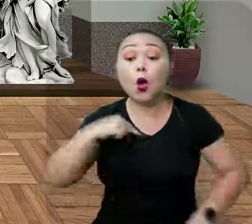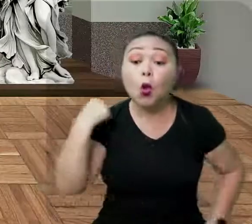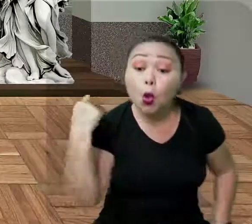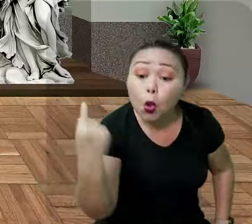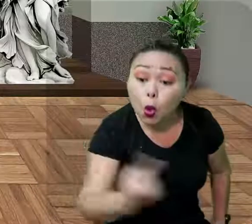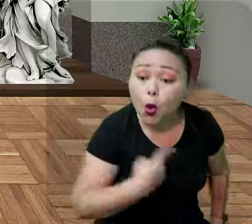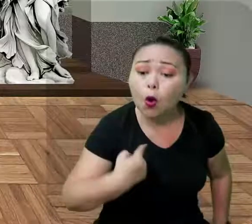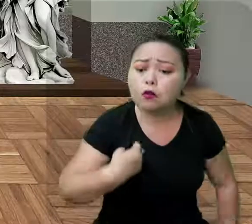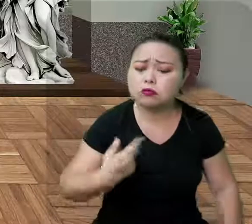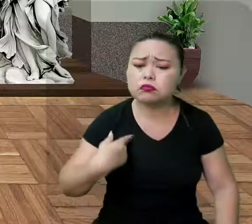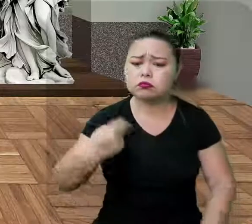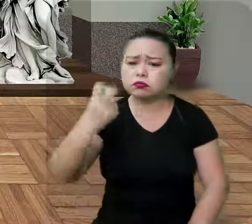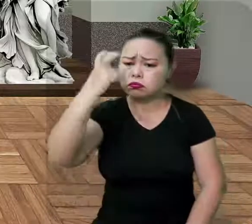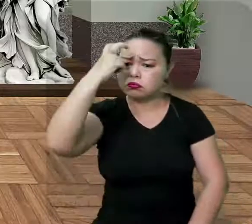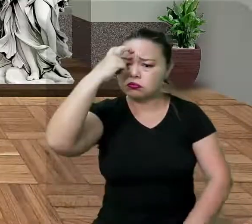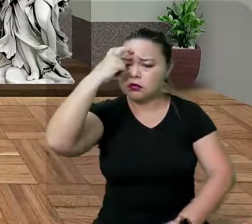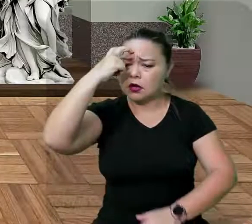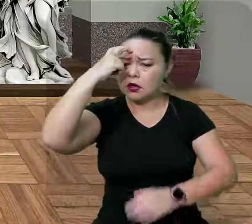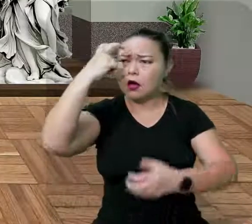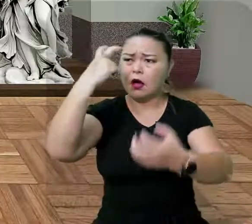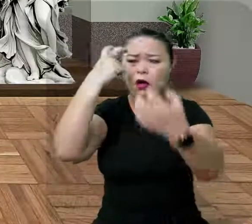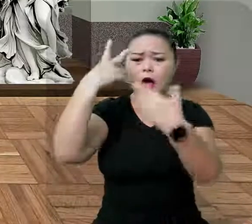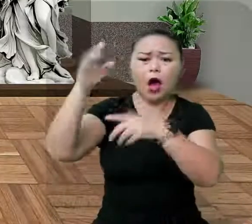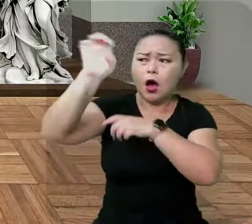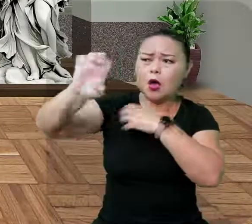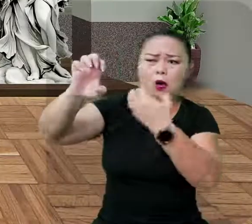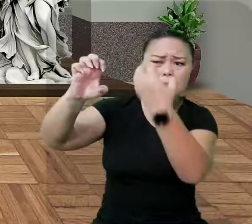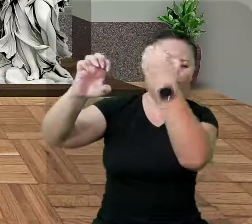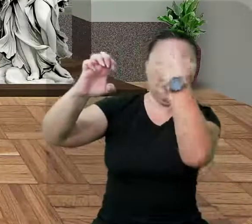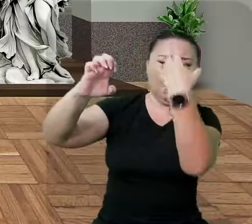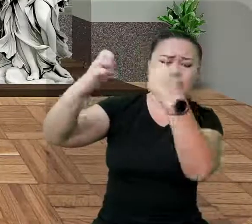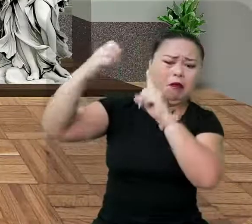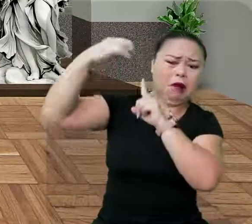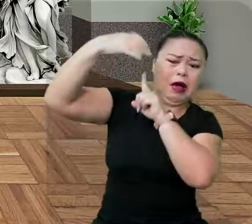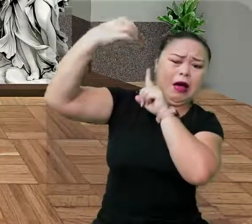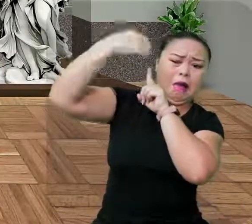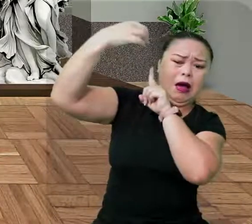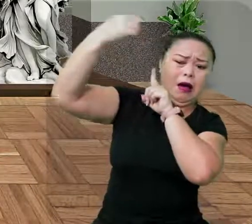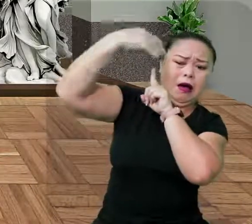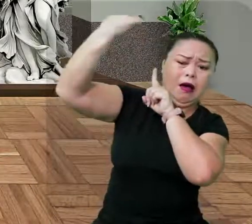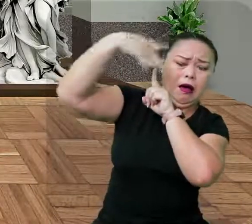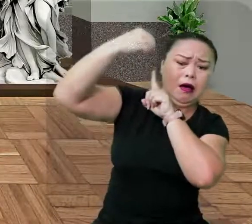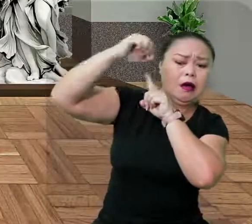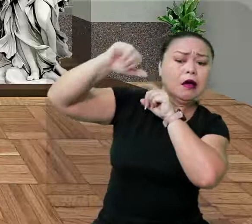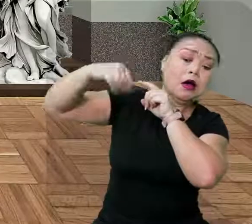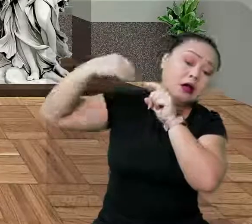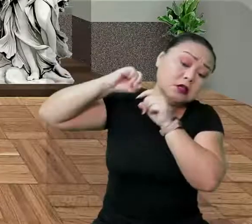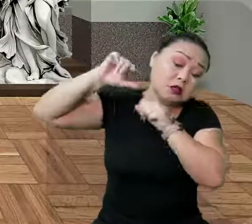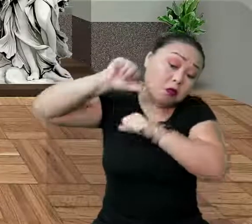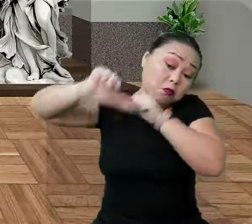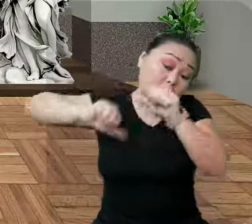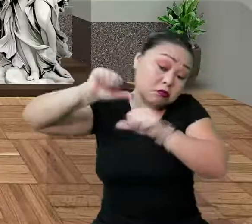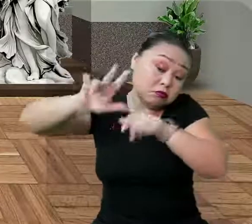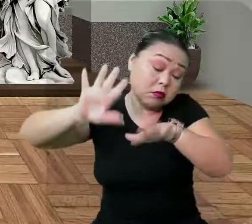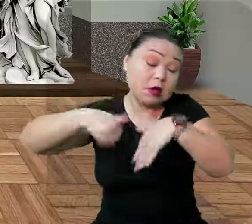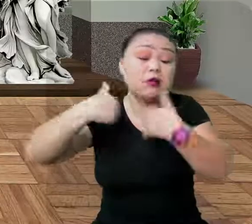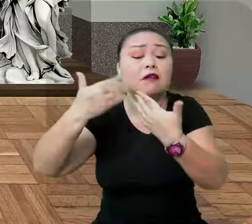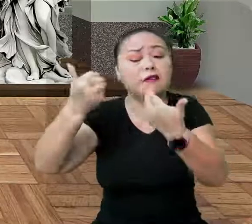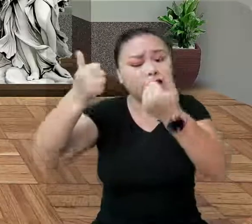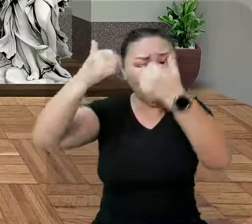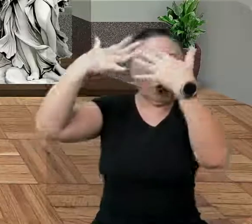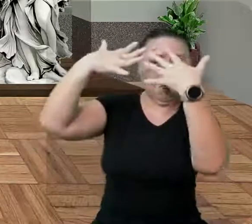fomos aculturado para os europeus e pontos Agora sim devemos ter mudado não do tempo não ainda